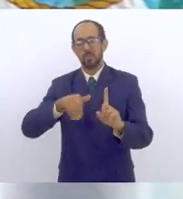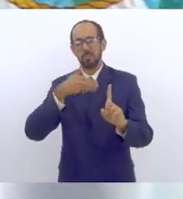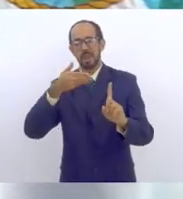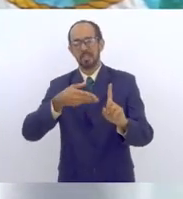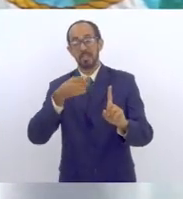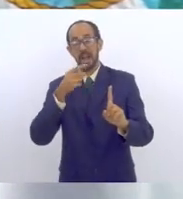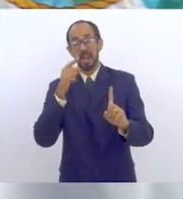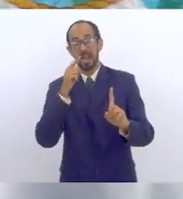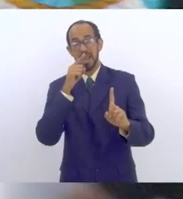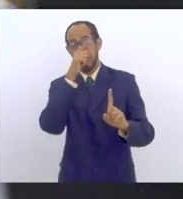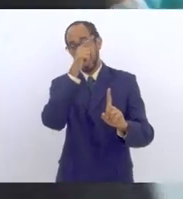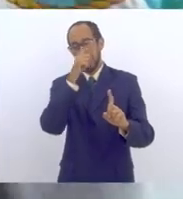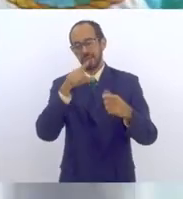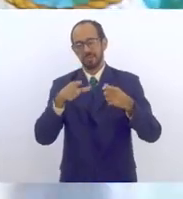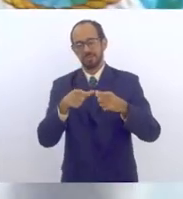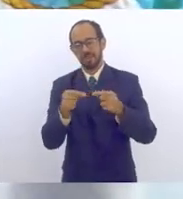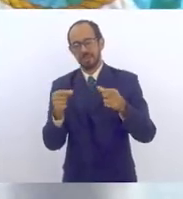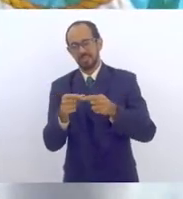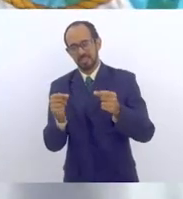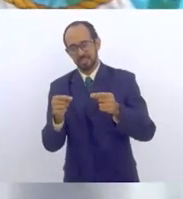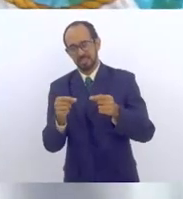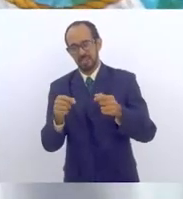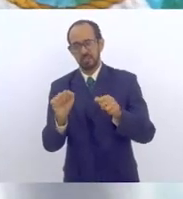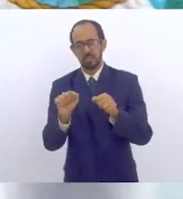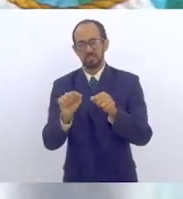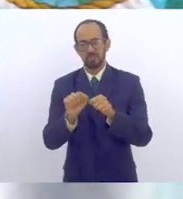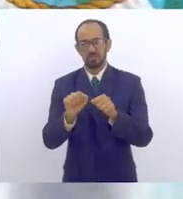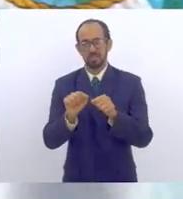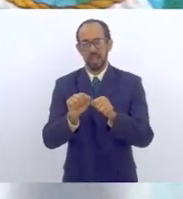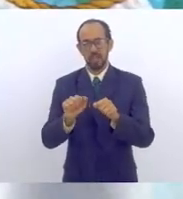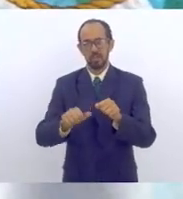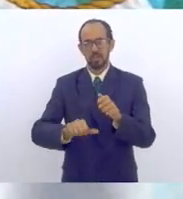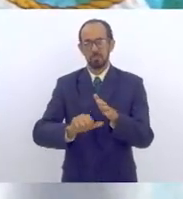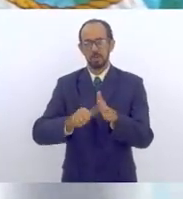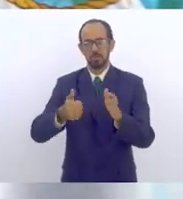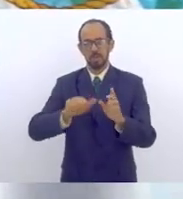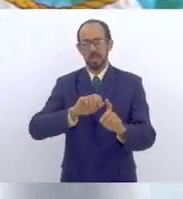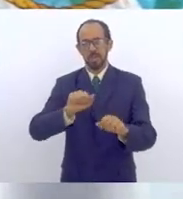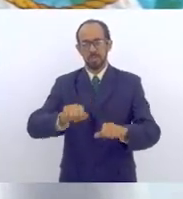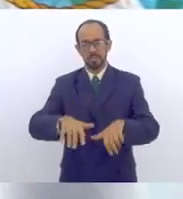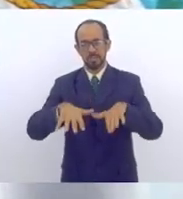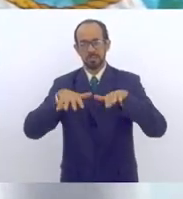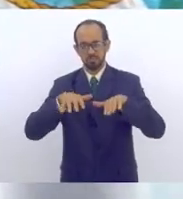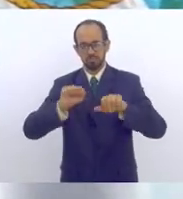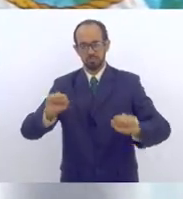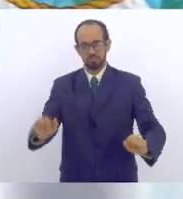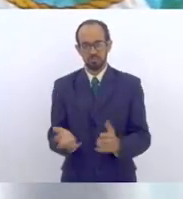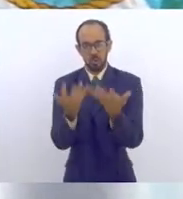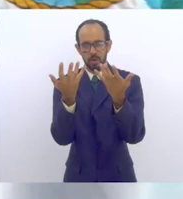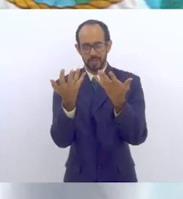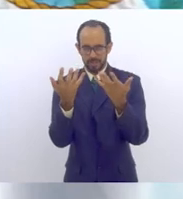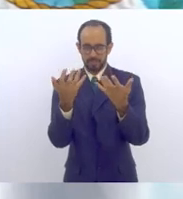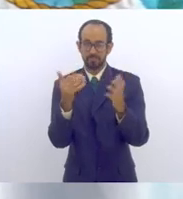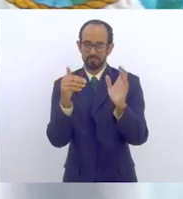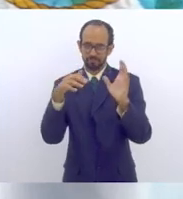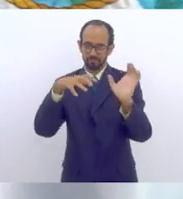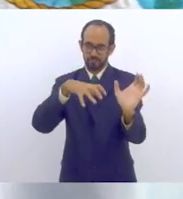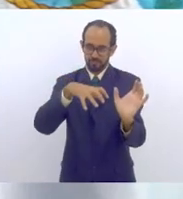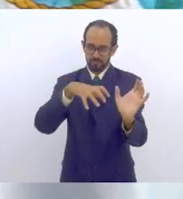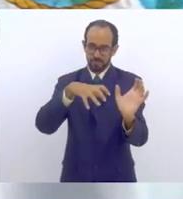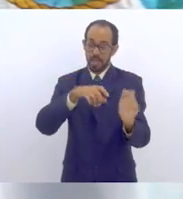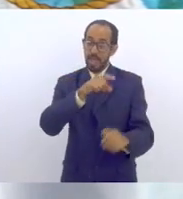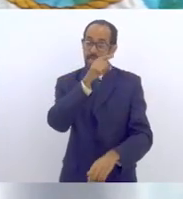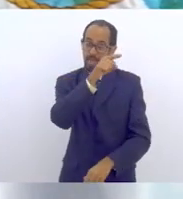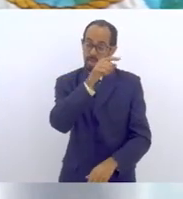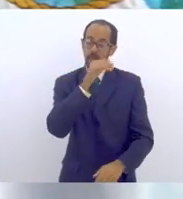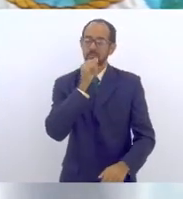assim que nós tivermos o primeiro a nossa primeira cerimônia Nossa lá na Câmara Federal ela é um exemplo eu deixei